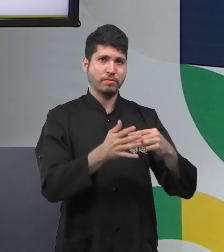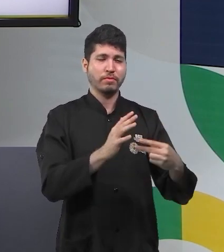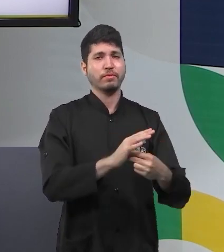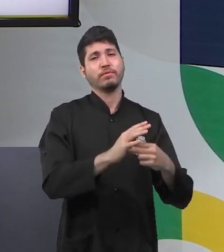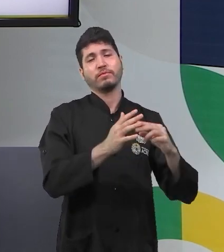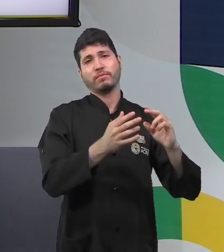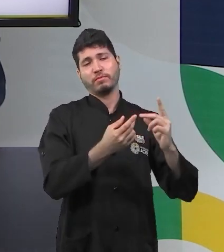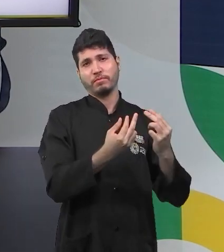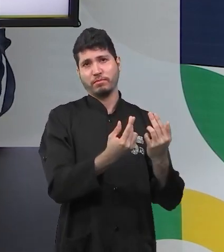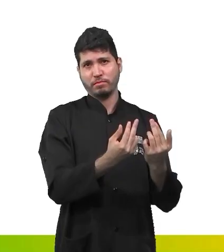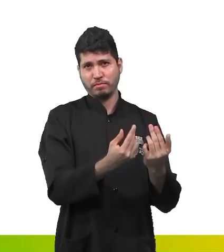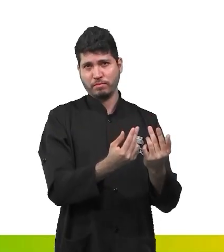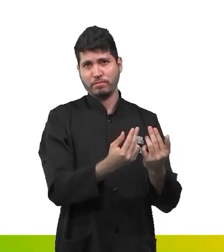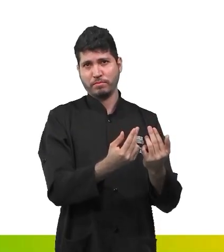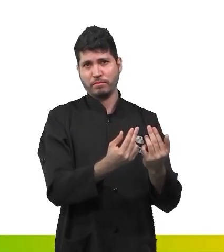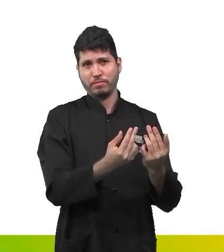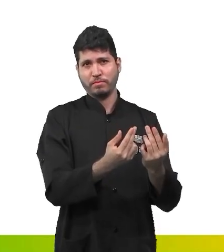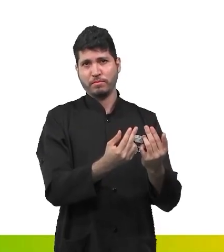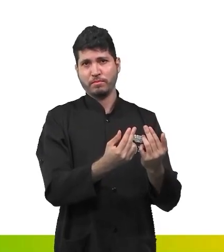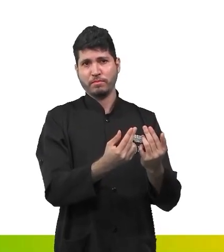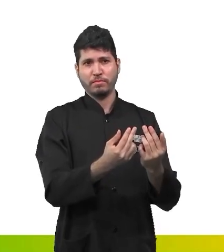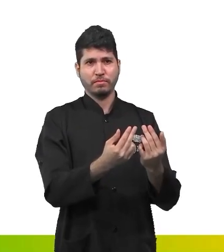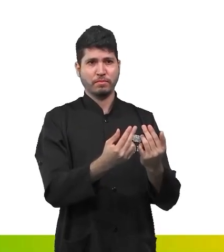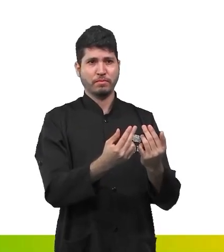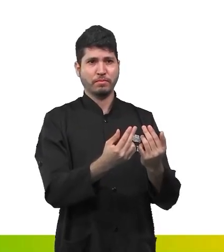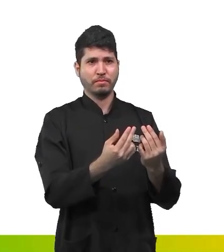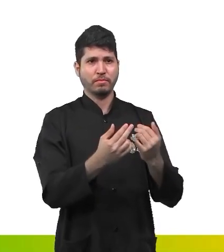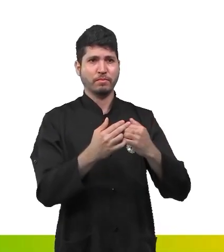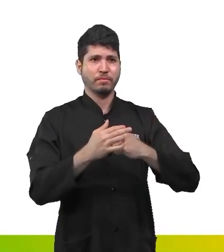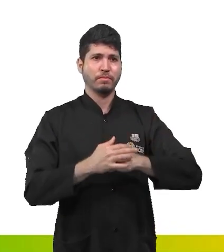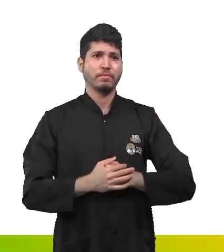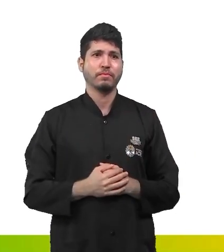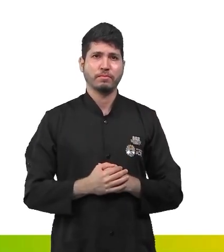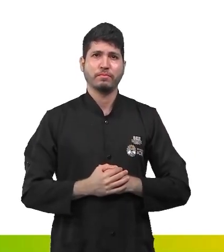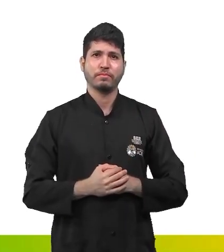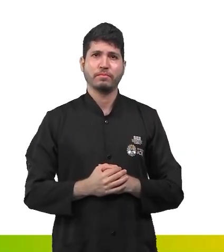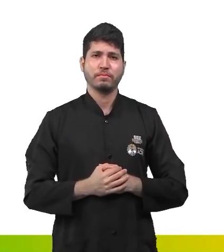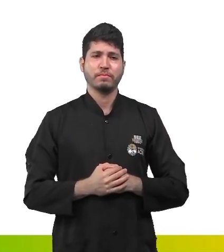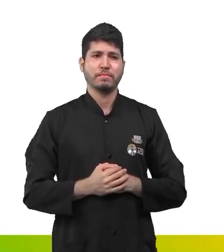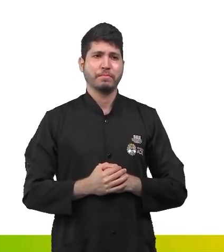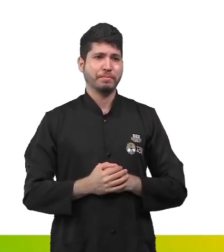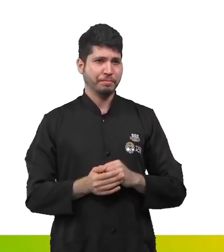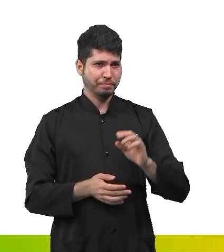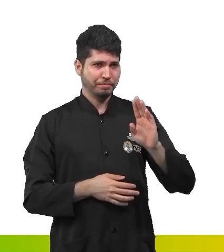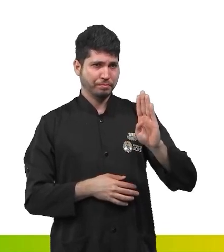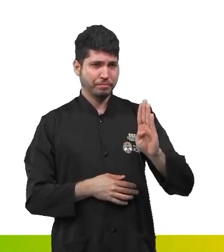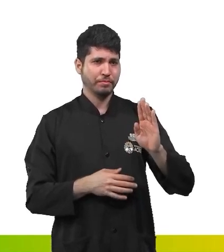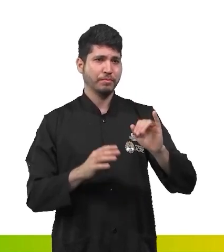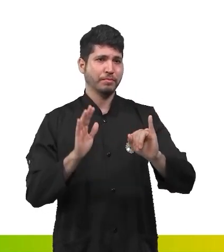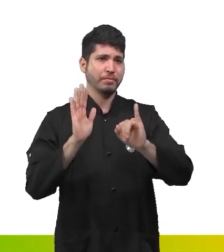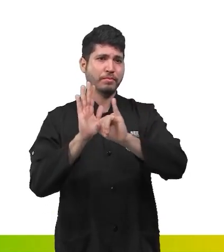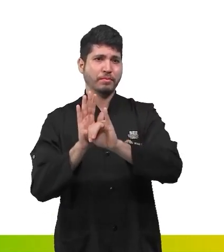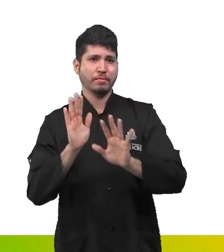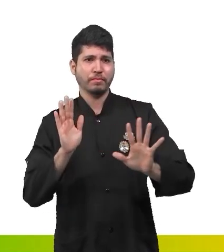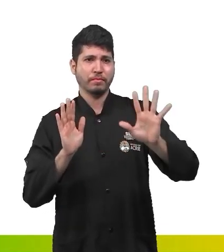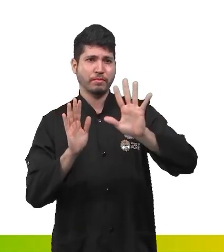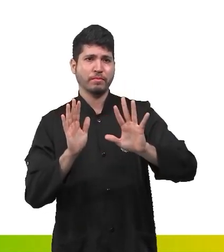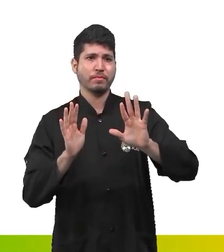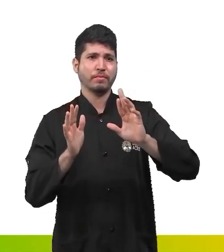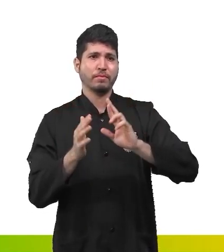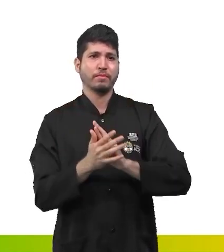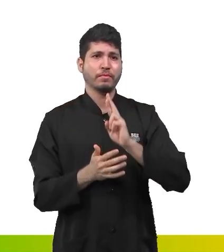avançar. Alternativa B, a identidade nacional é o resultado de uma síntese